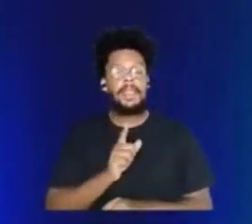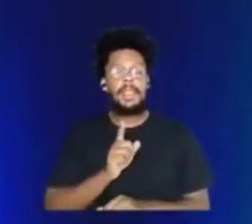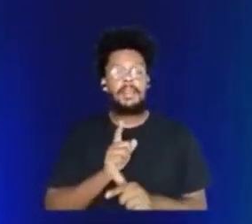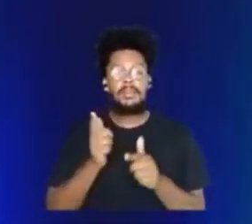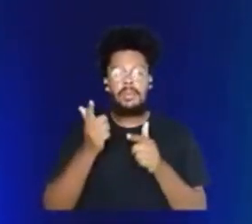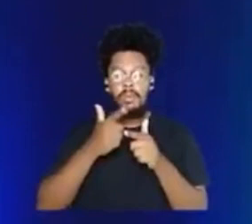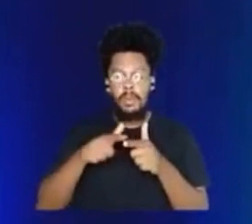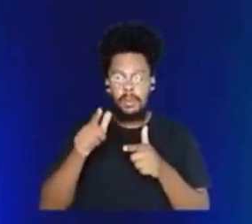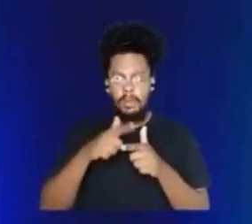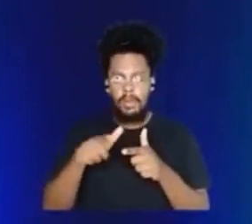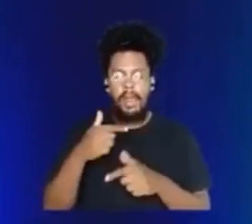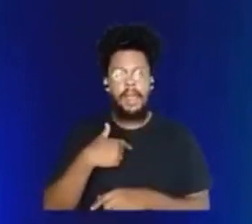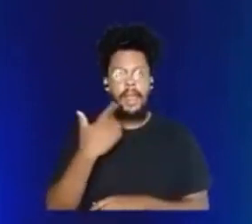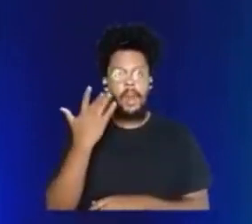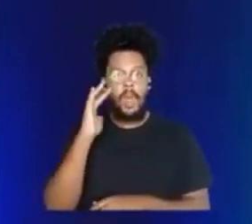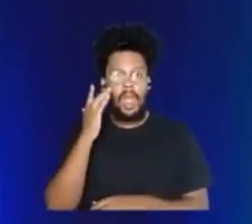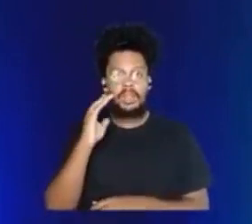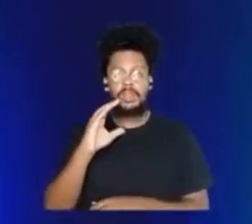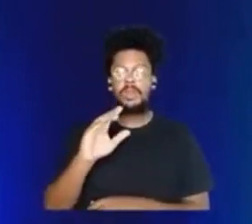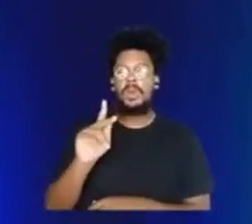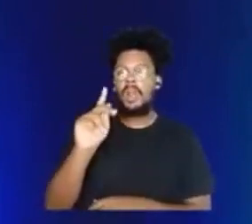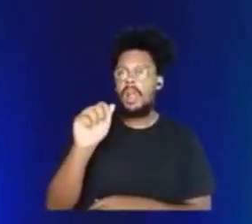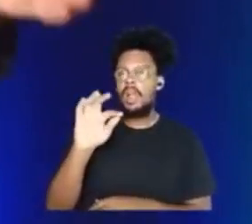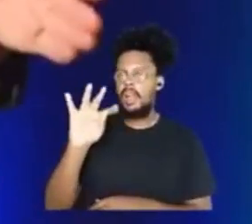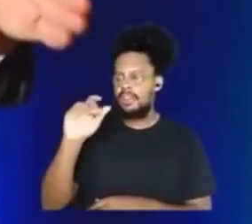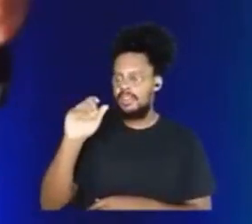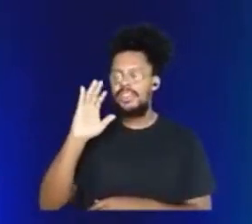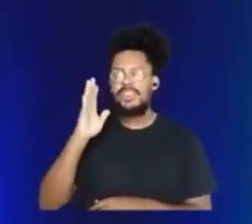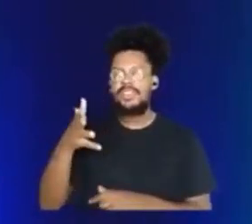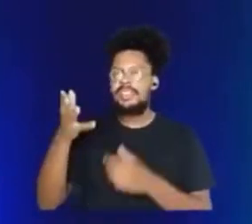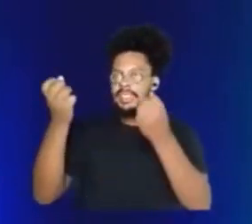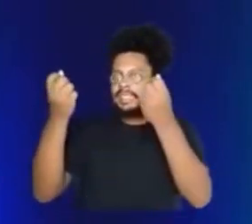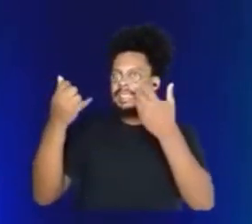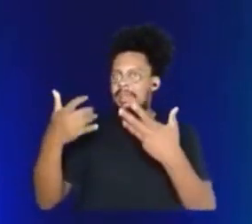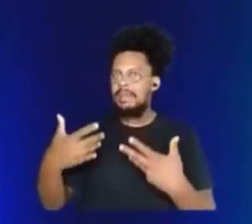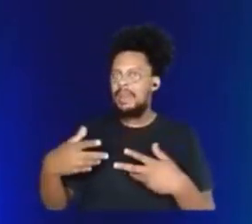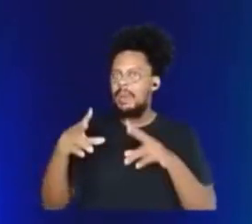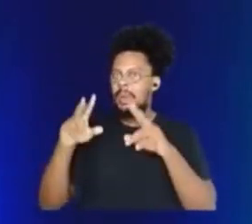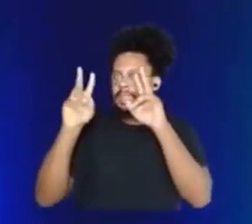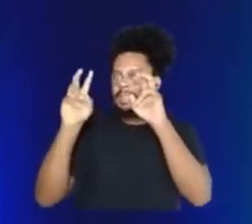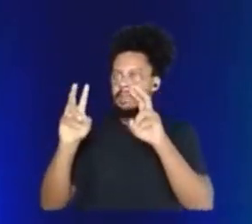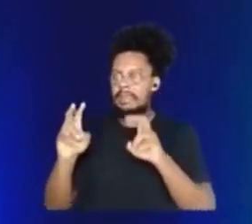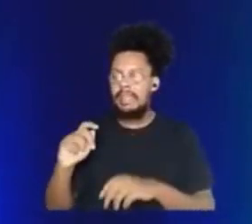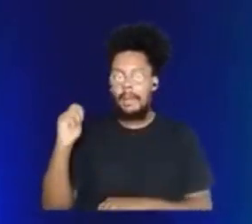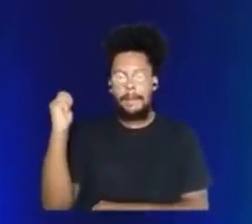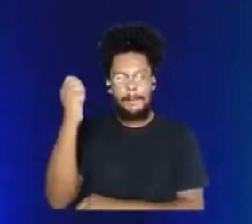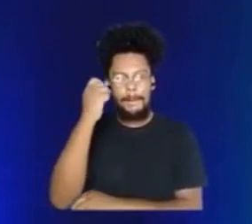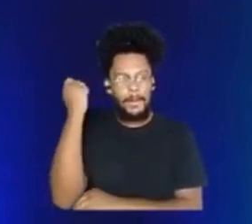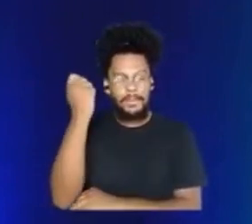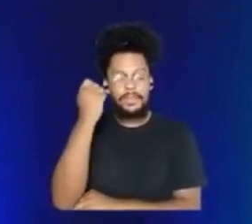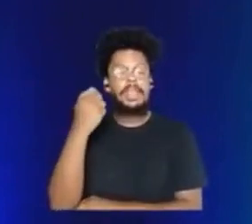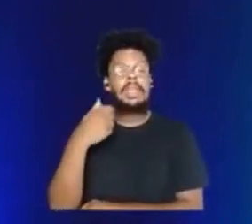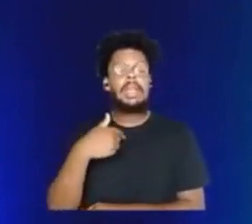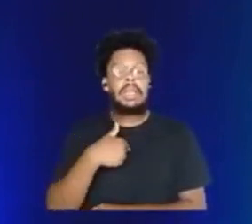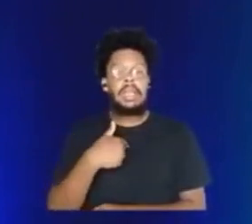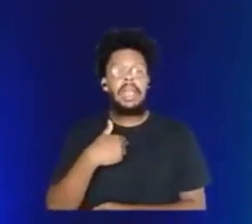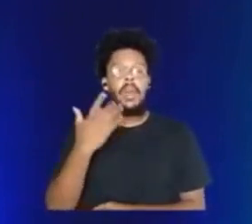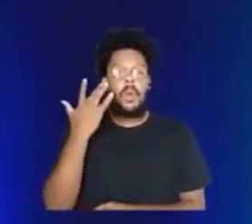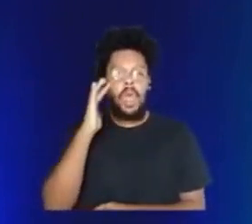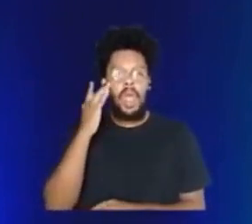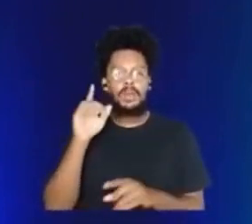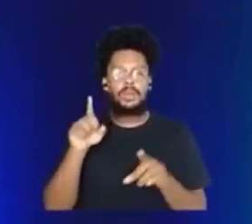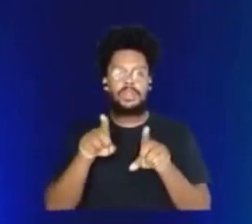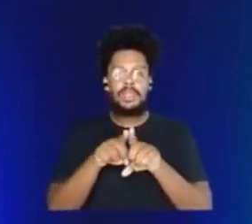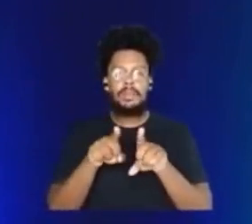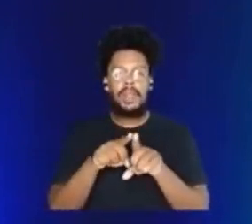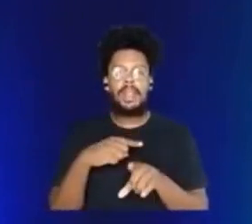Kátia já botou o sarrafo lá em cima, dizendo temos e é grave. Acho que essa também é a nossa avaliação e ele